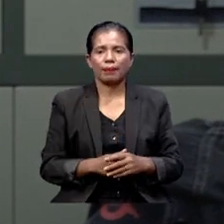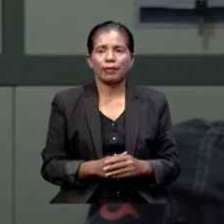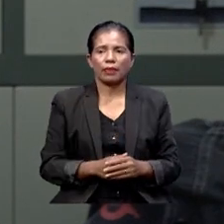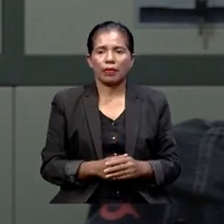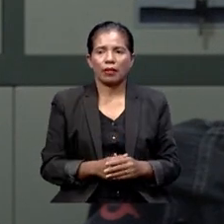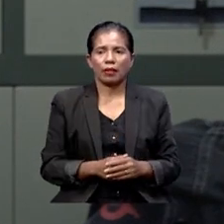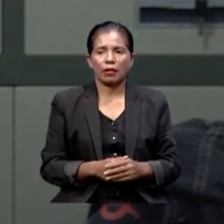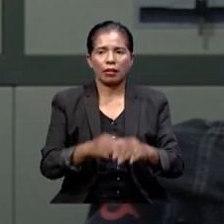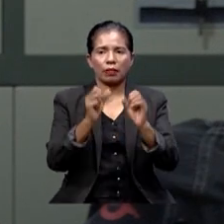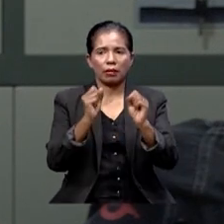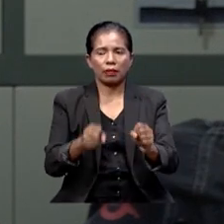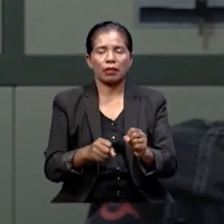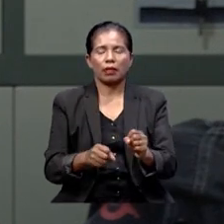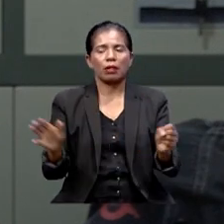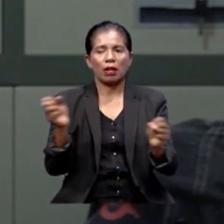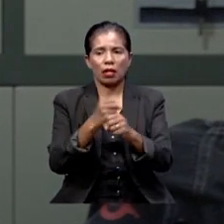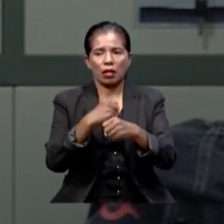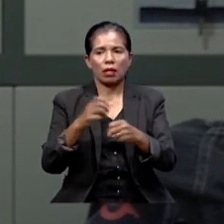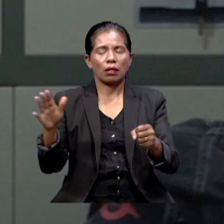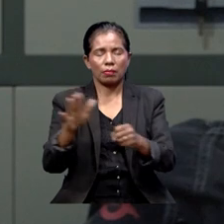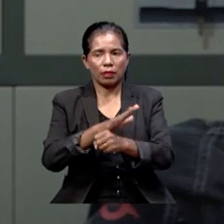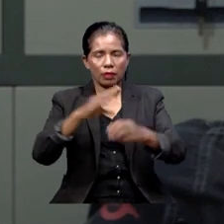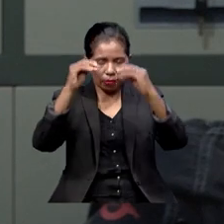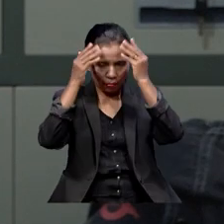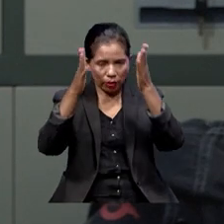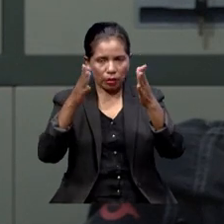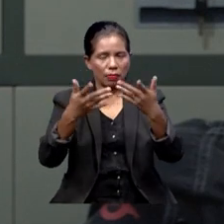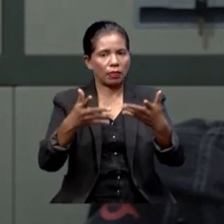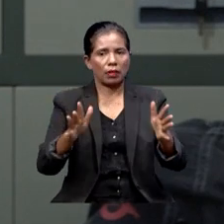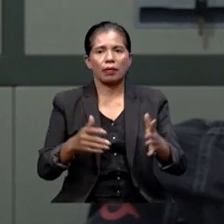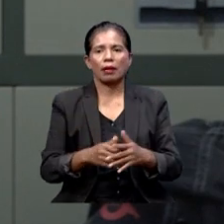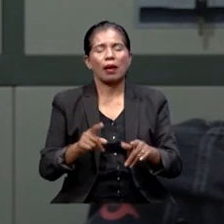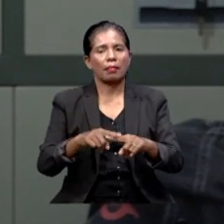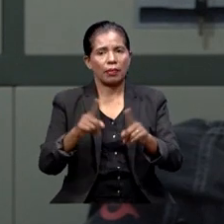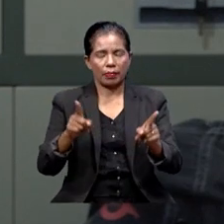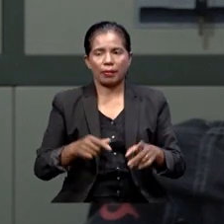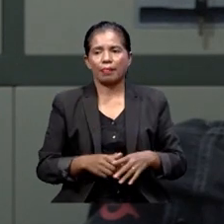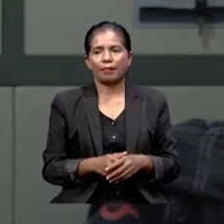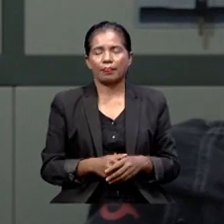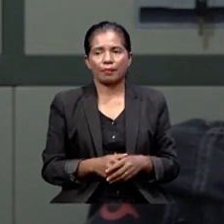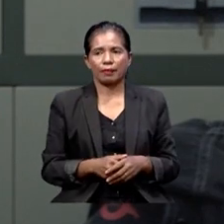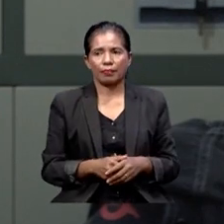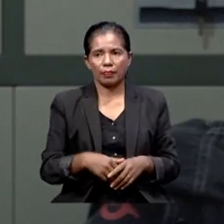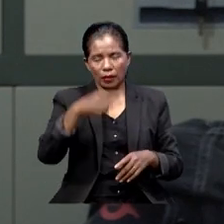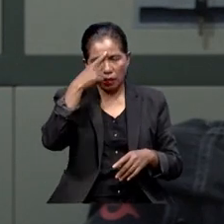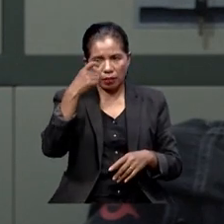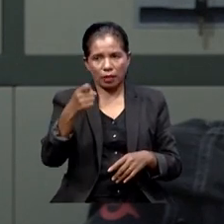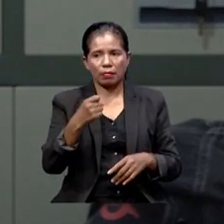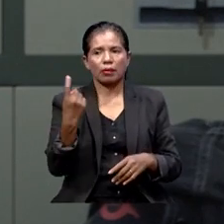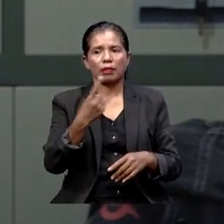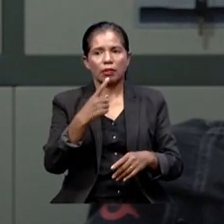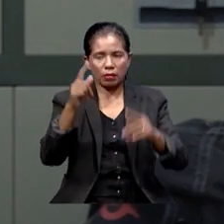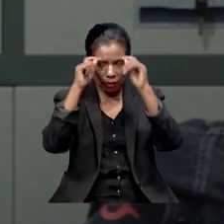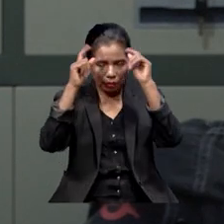Kodi bele al completa profesor nebe mak minus. May be tamba di